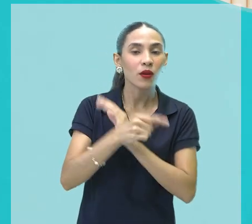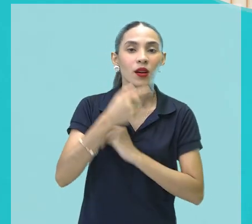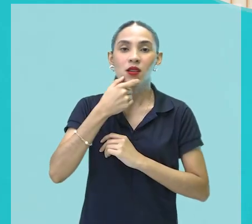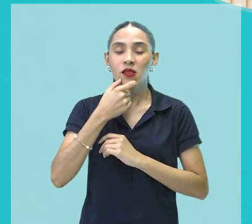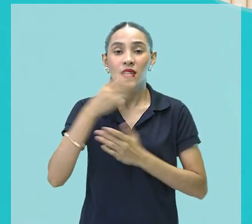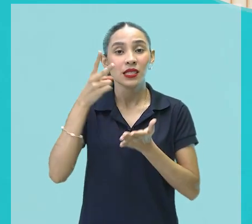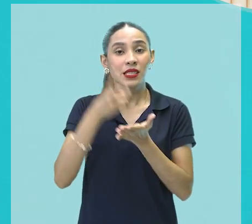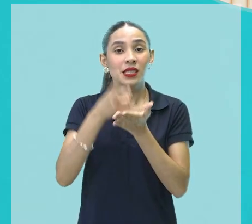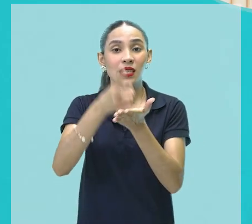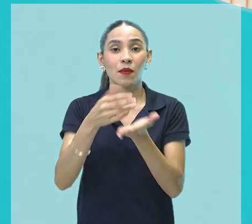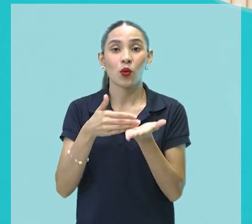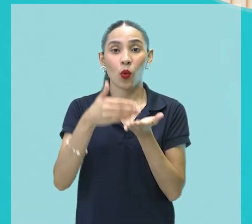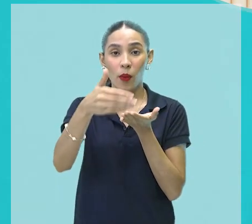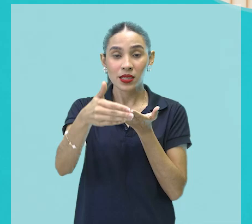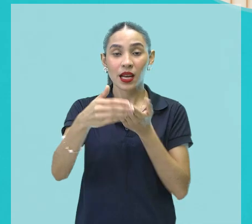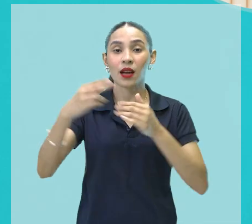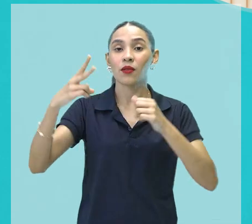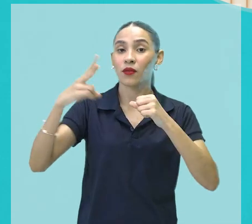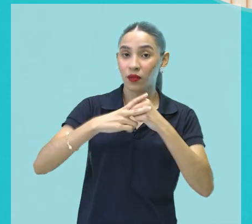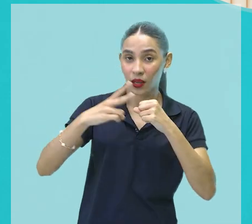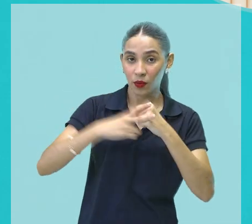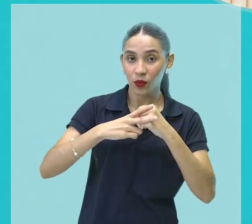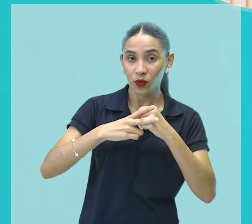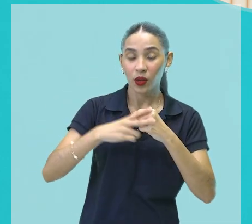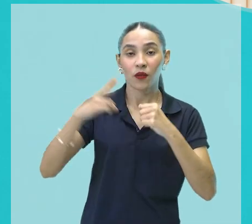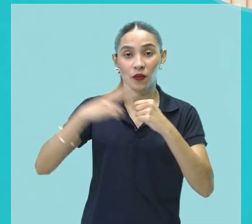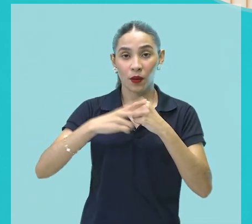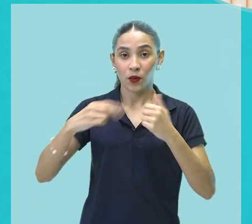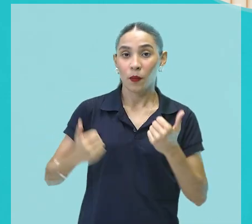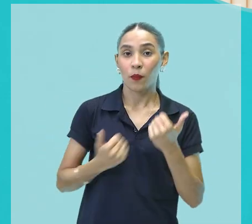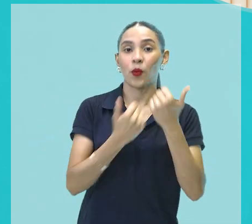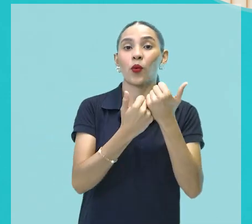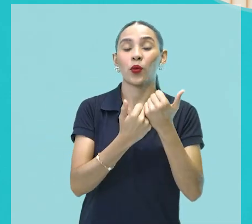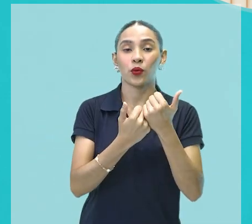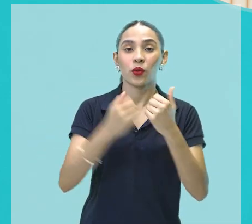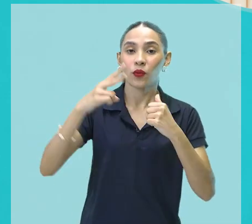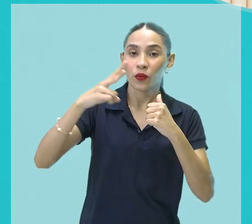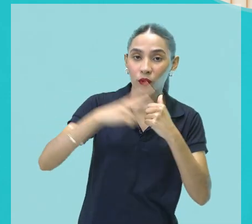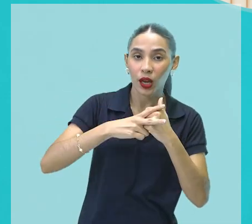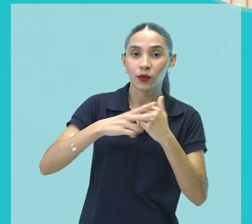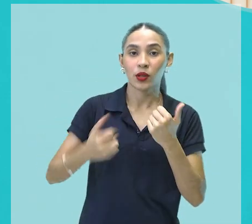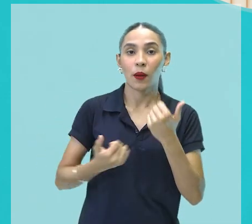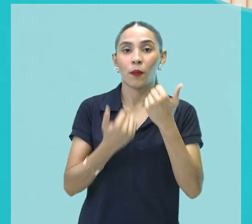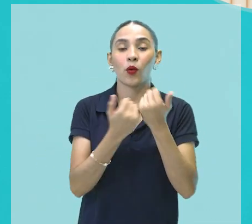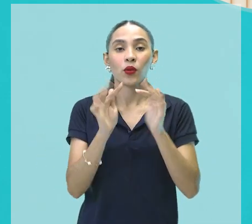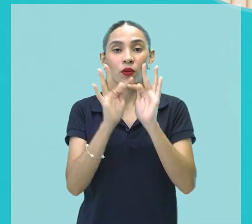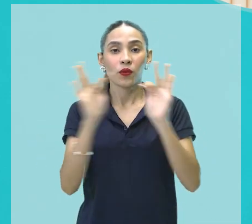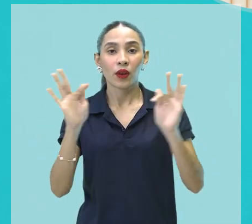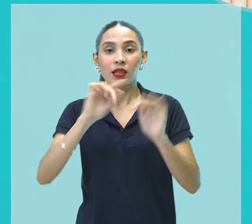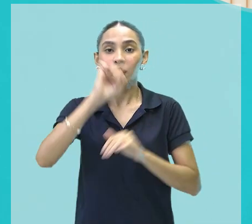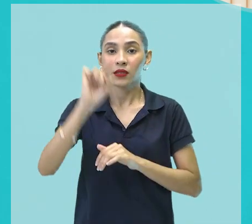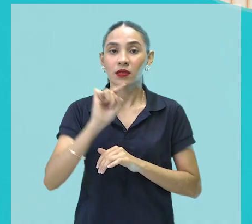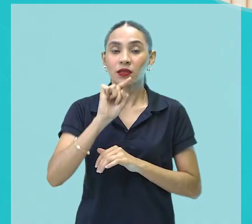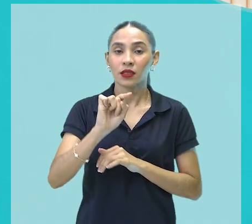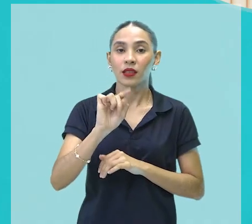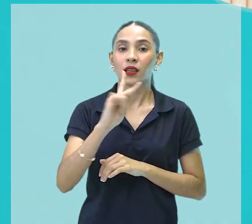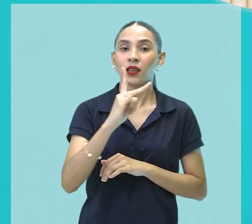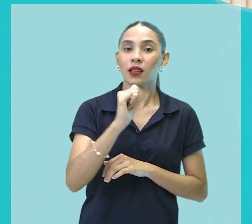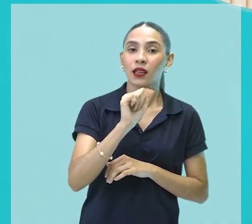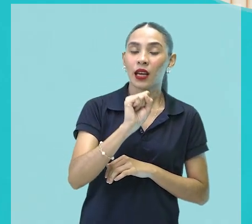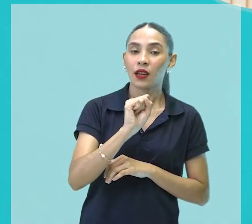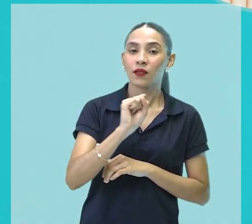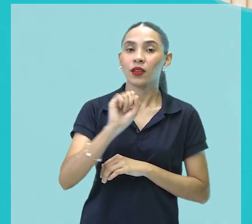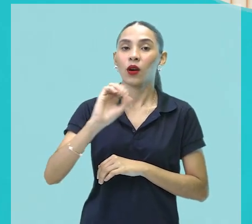sempre começar com um verbo auxiliar. O verbo auxiliar dessa estrutura é o have or has, é um